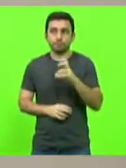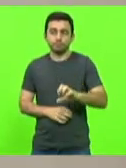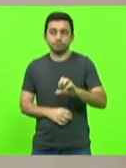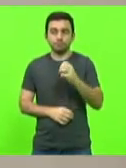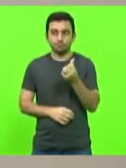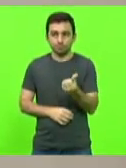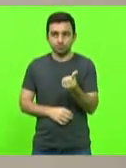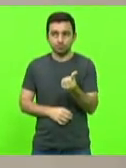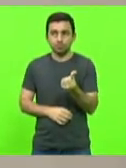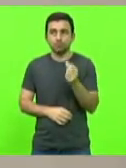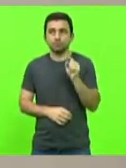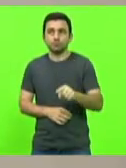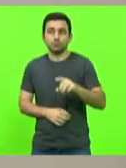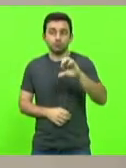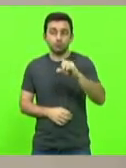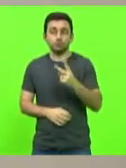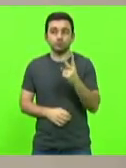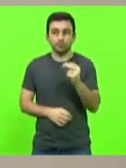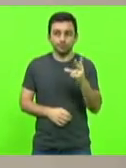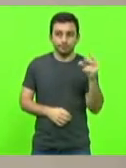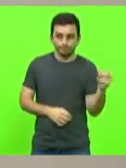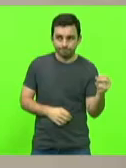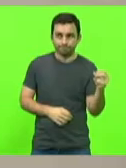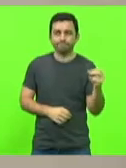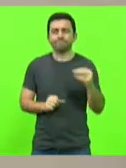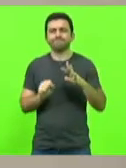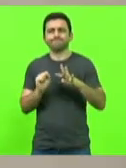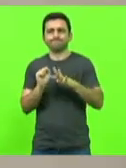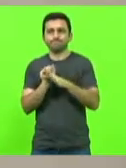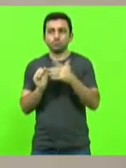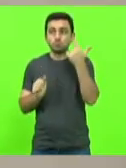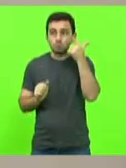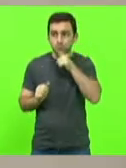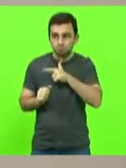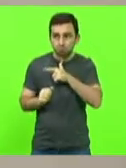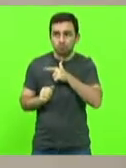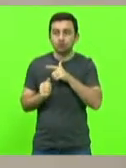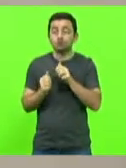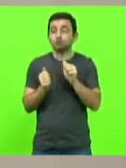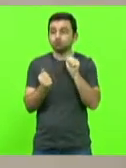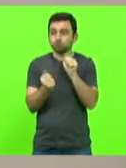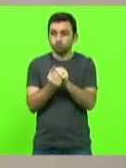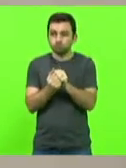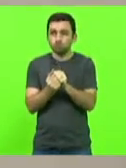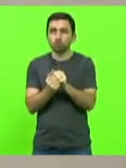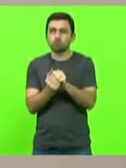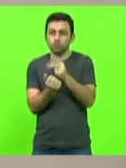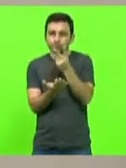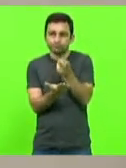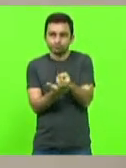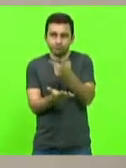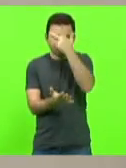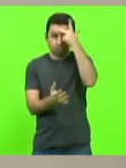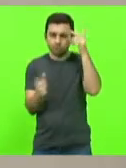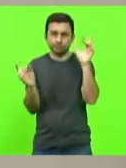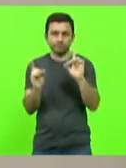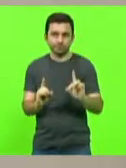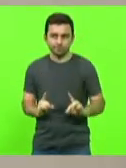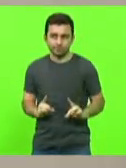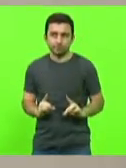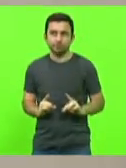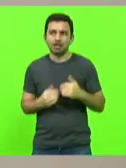296.9/2020, autor deputado Nilson Berlanda, assegura a presença de acompanhante em internação hospitalar de pessoa com deficiência acometida